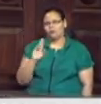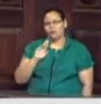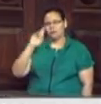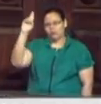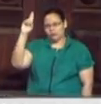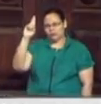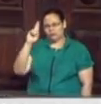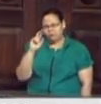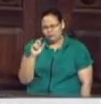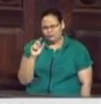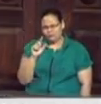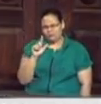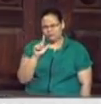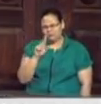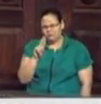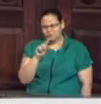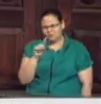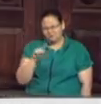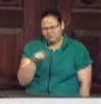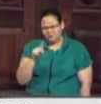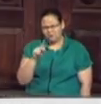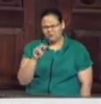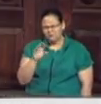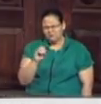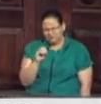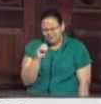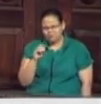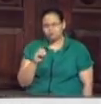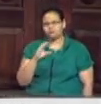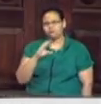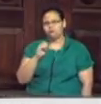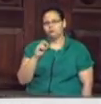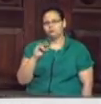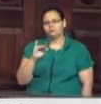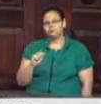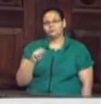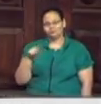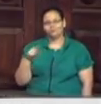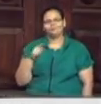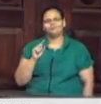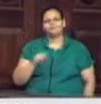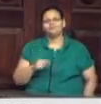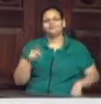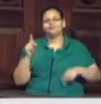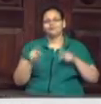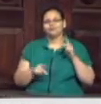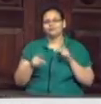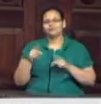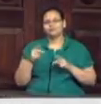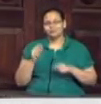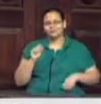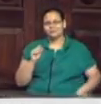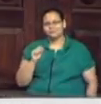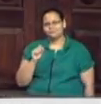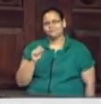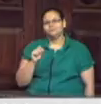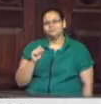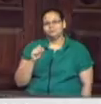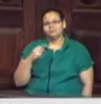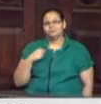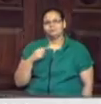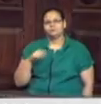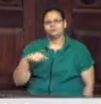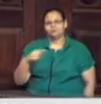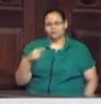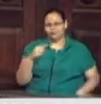Luiz Paulo Correia da Rocha, adota a linha populista contra a tentativa